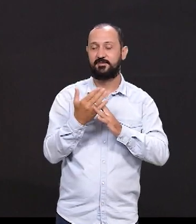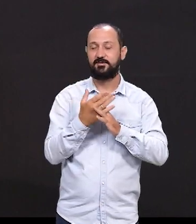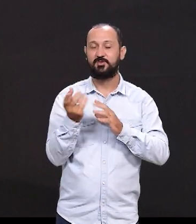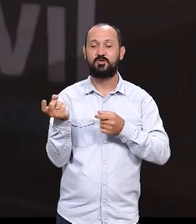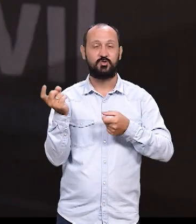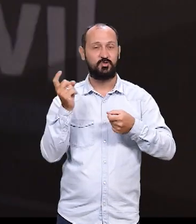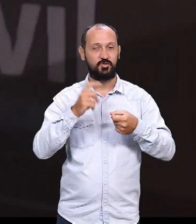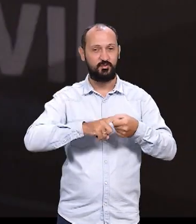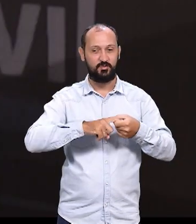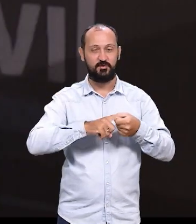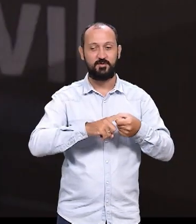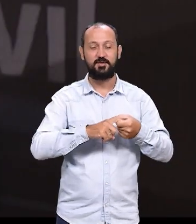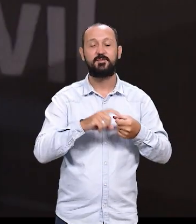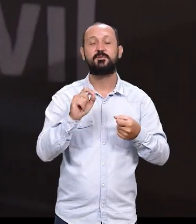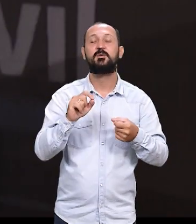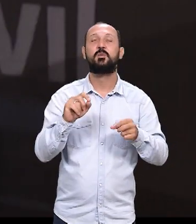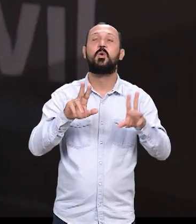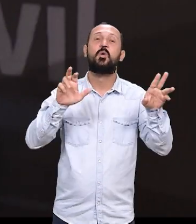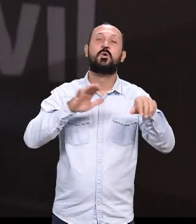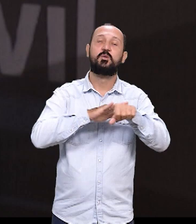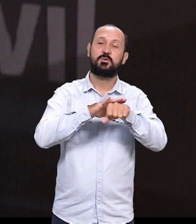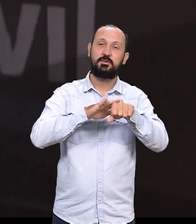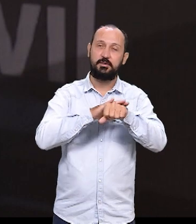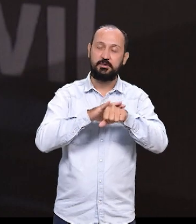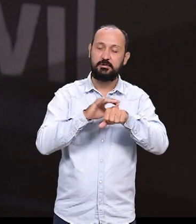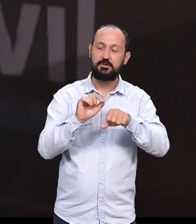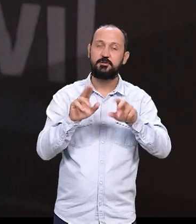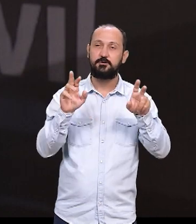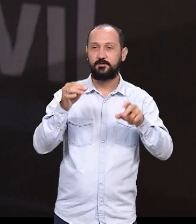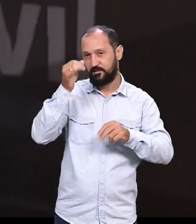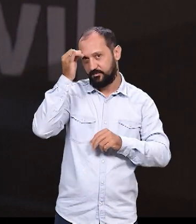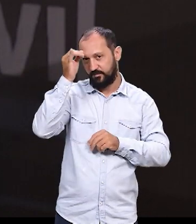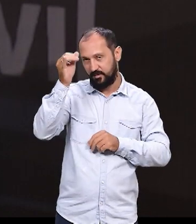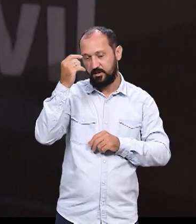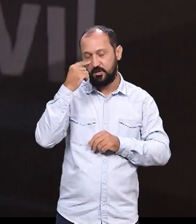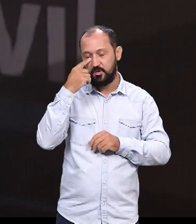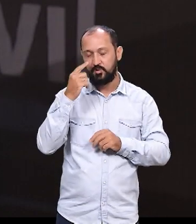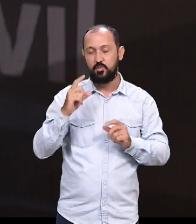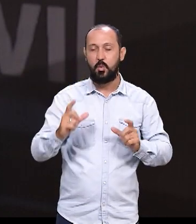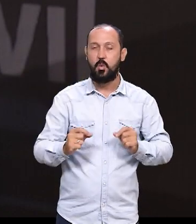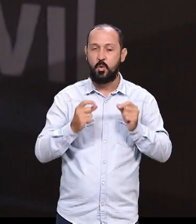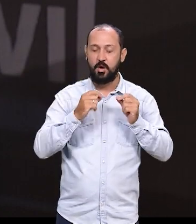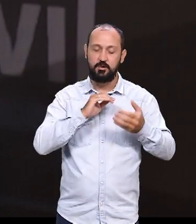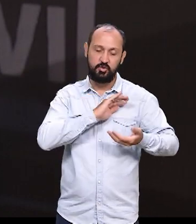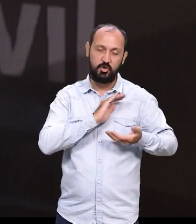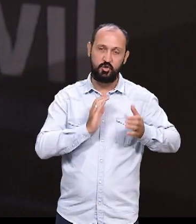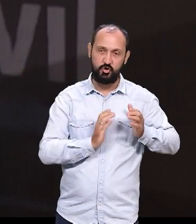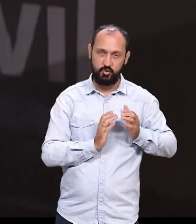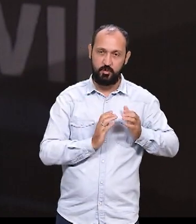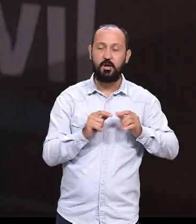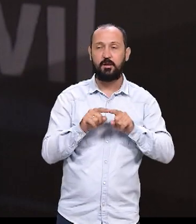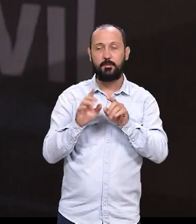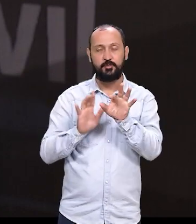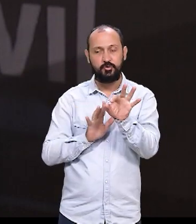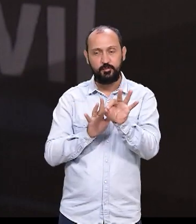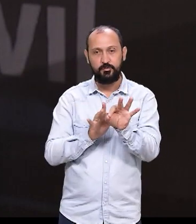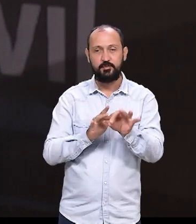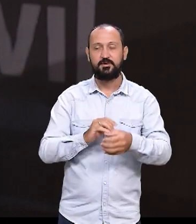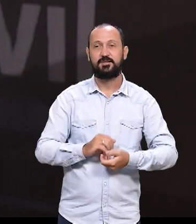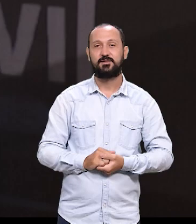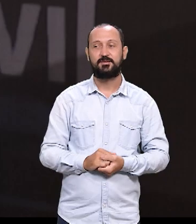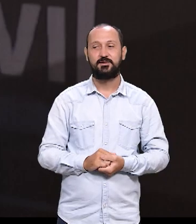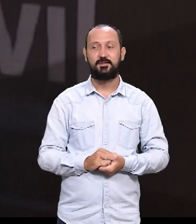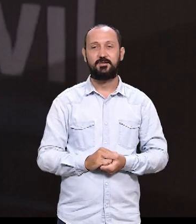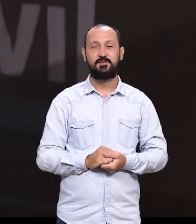fazer a diferença vamos para um rápido intervalo e já voltamos para falar mais sobre a prevenção do câncer de